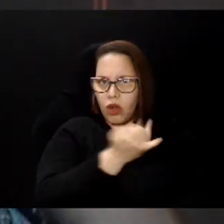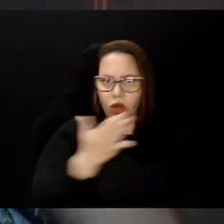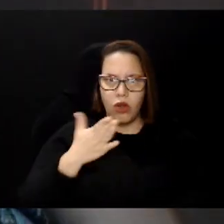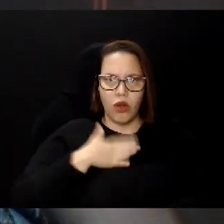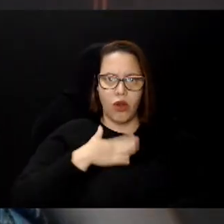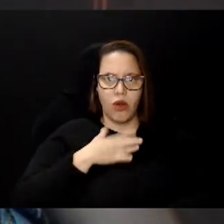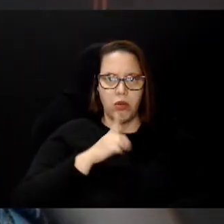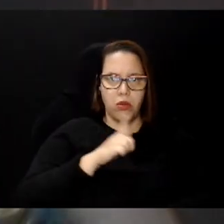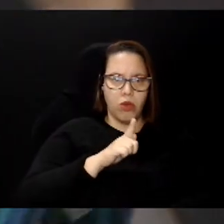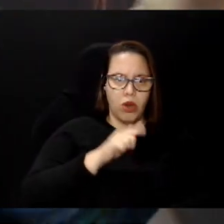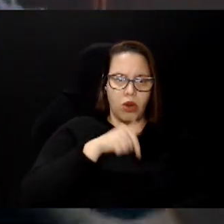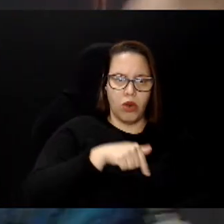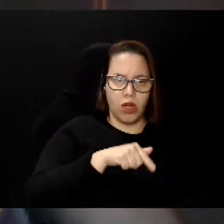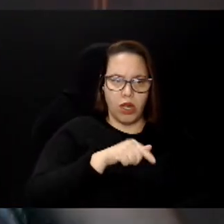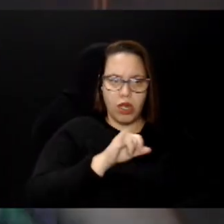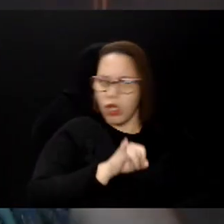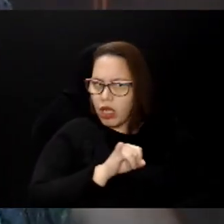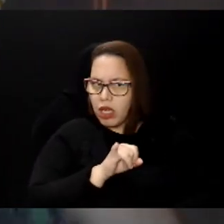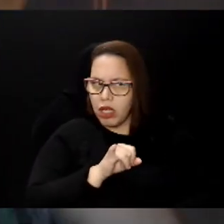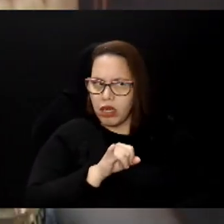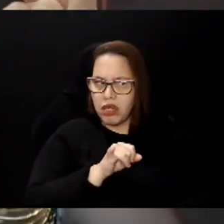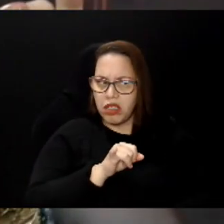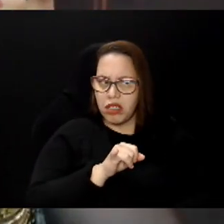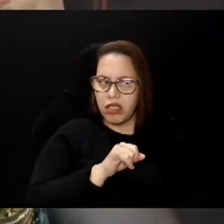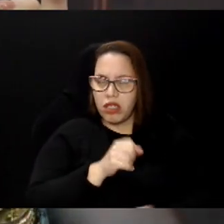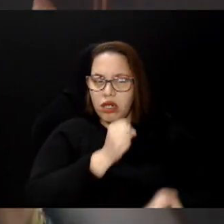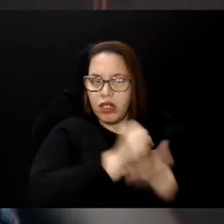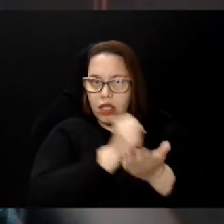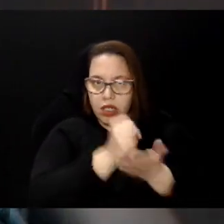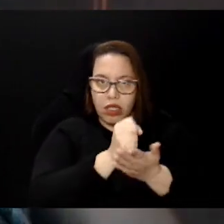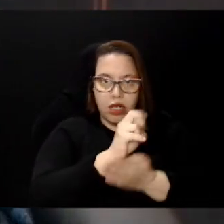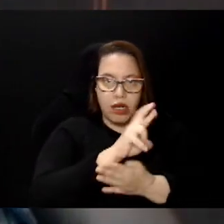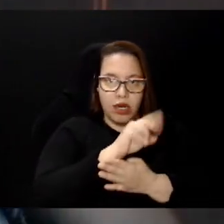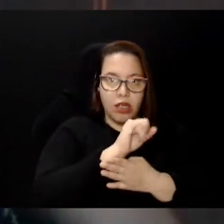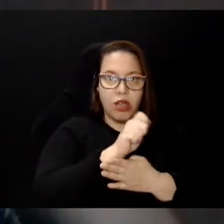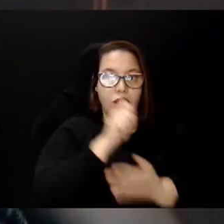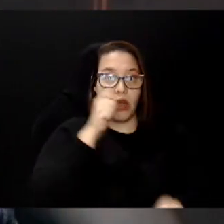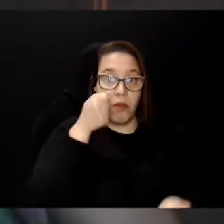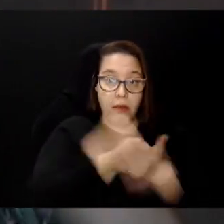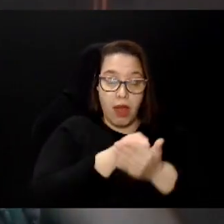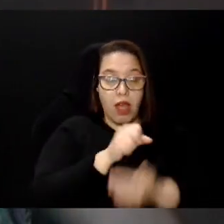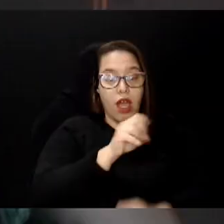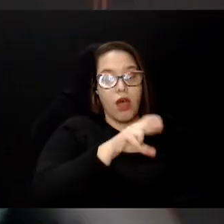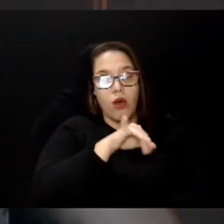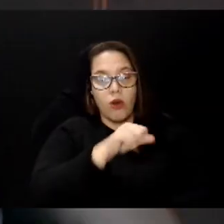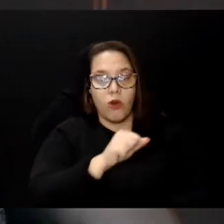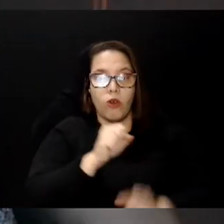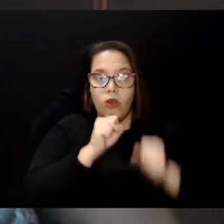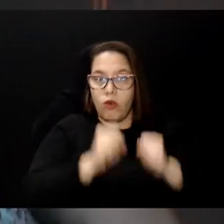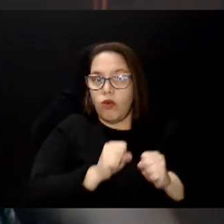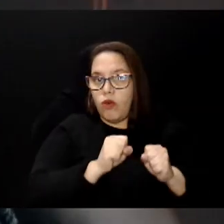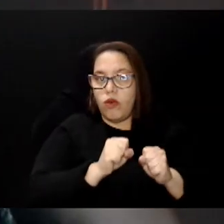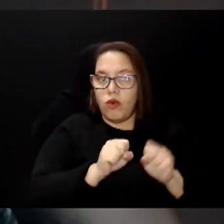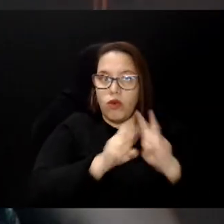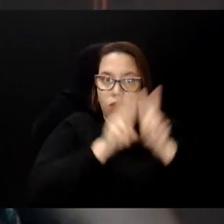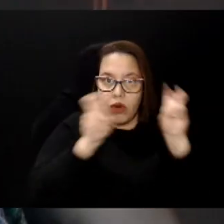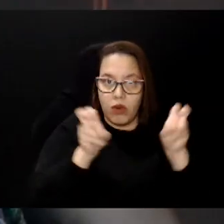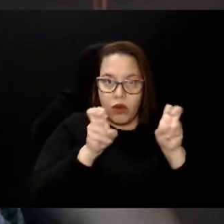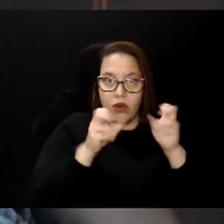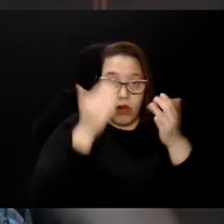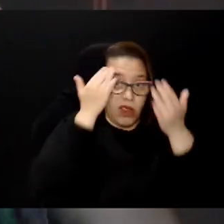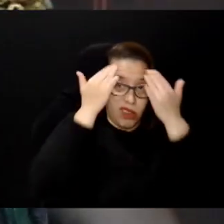que eu vou contratar a Soraya, ainda pagar a Soraya, se eu posso falar com um suposto terapeuta que tem um